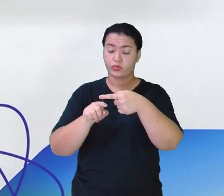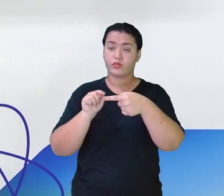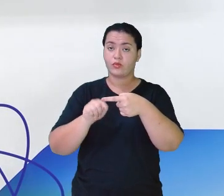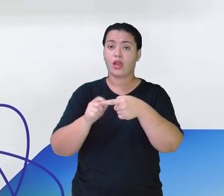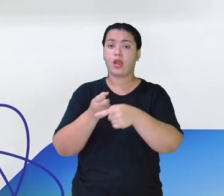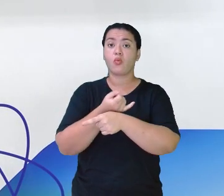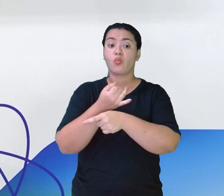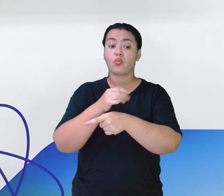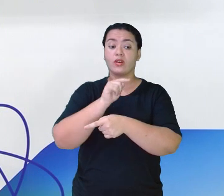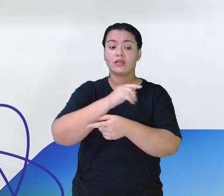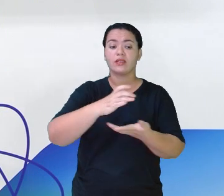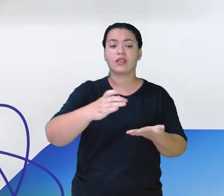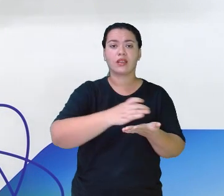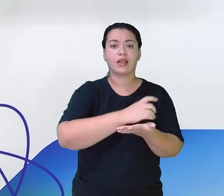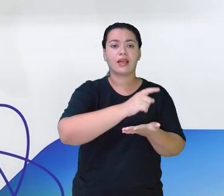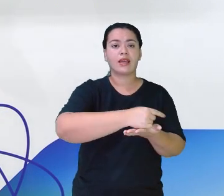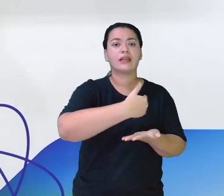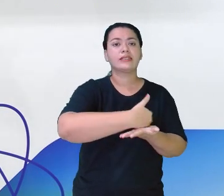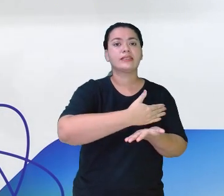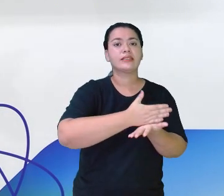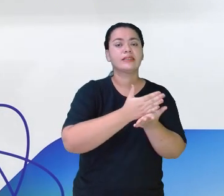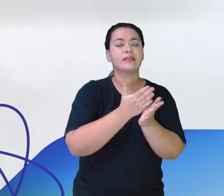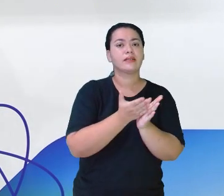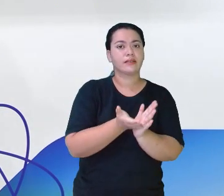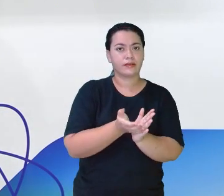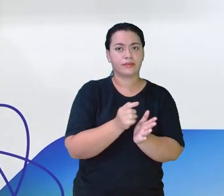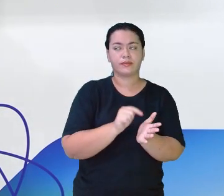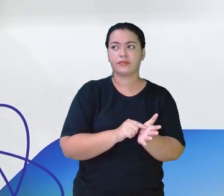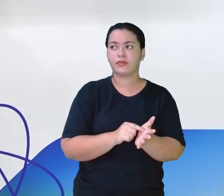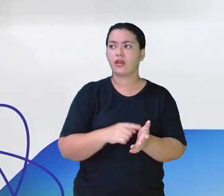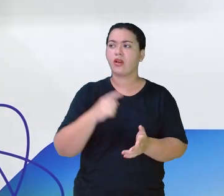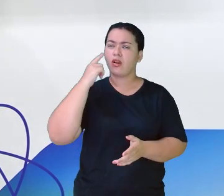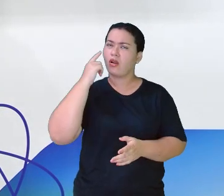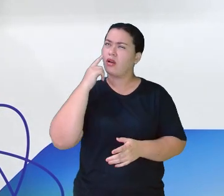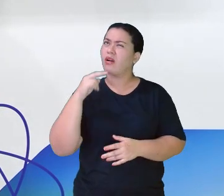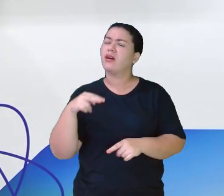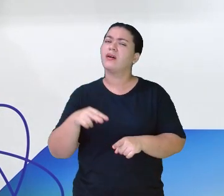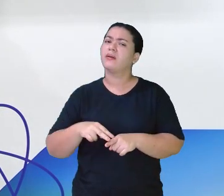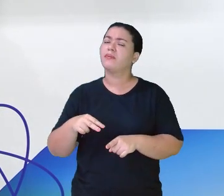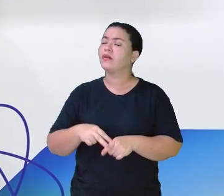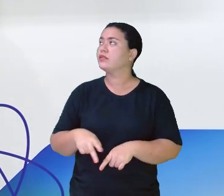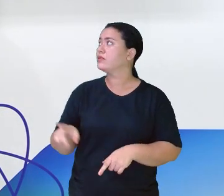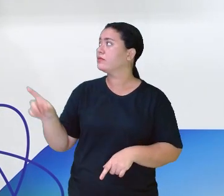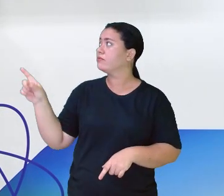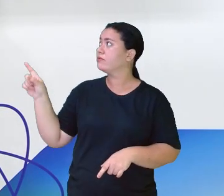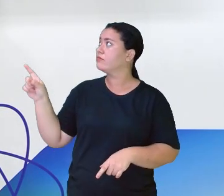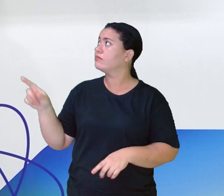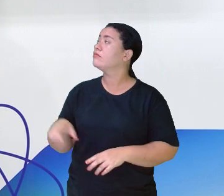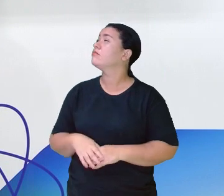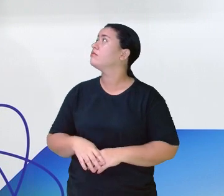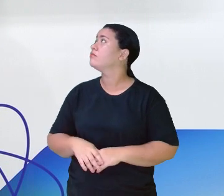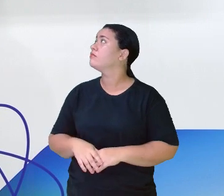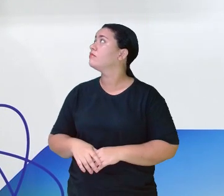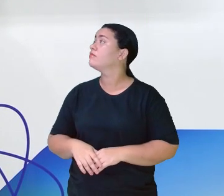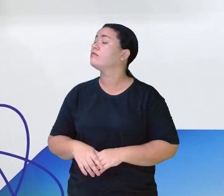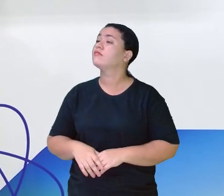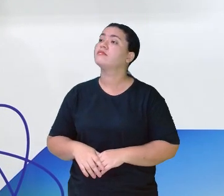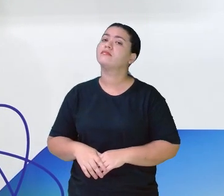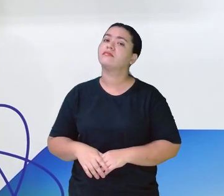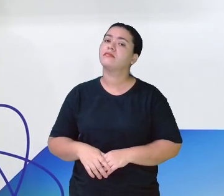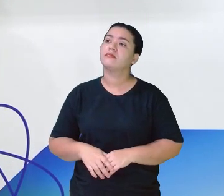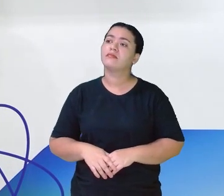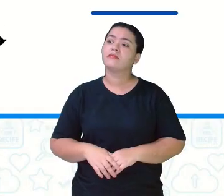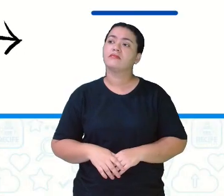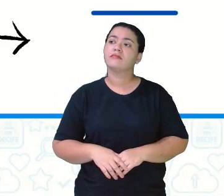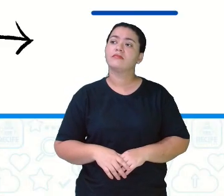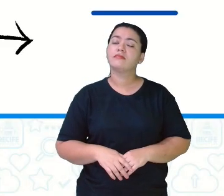representando a quantidade de partes que o inteiro foi dividido. Olha bem para essa pizza. Aumenta aí,